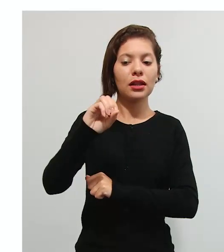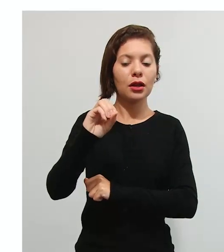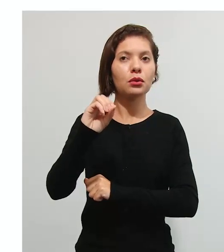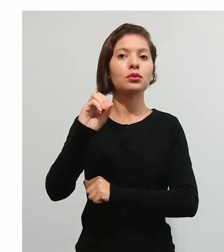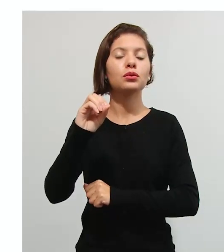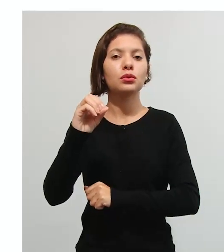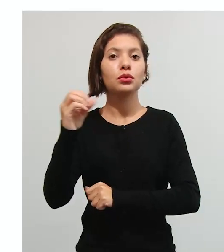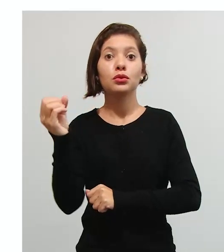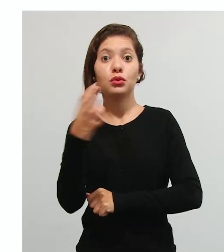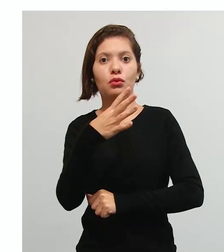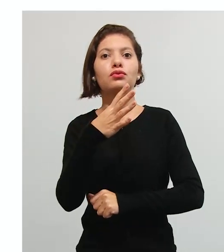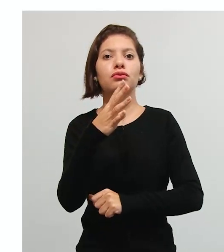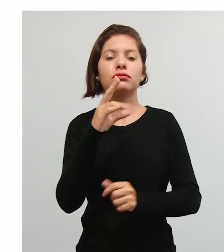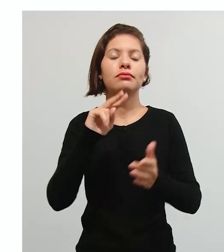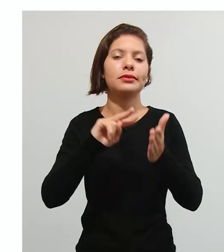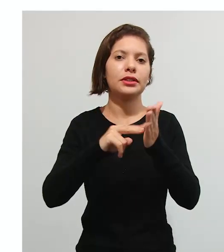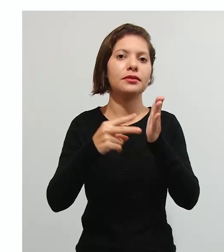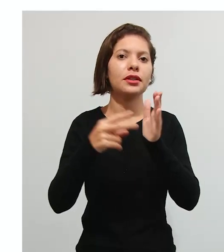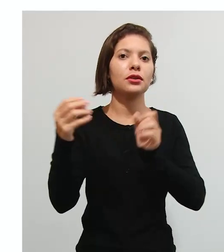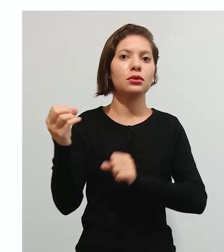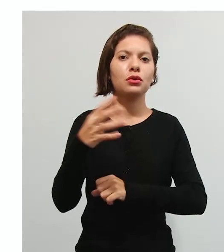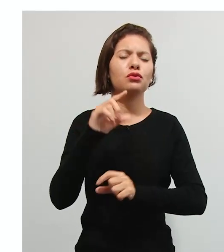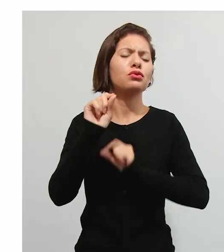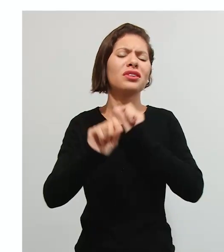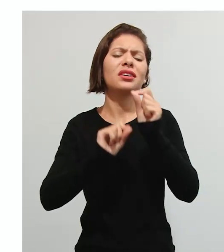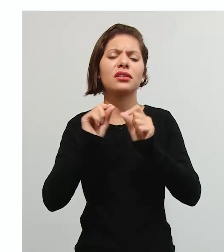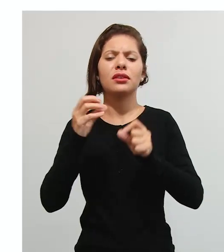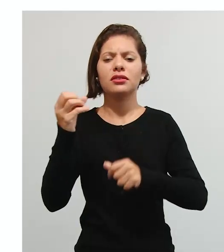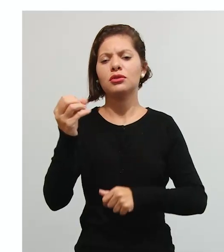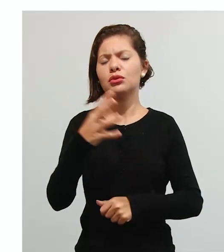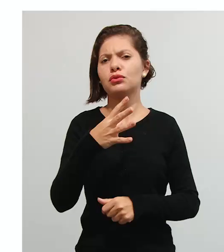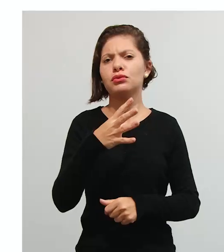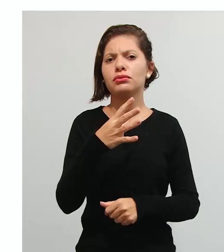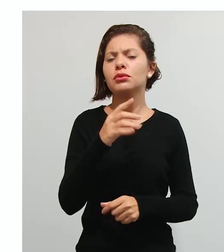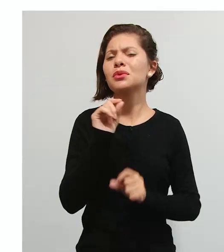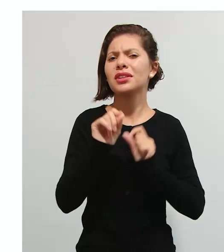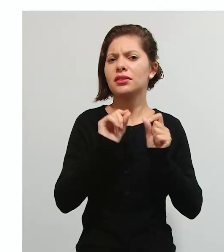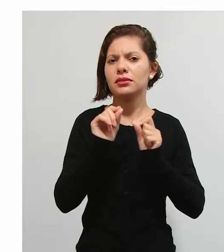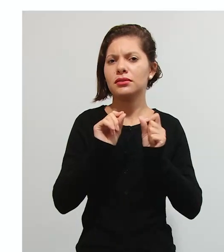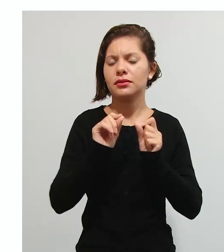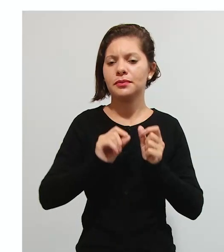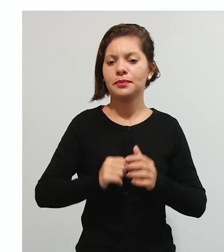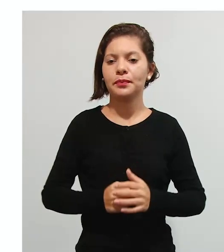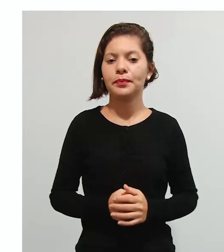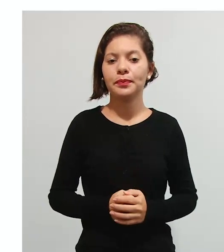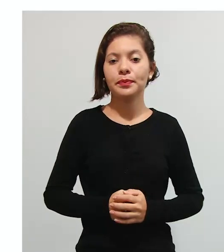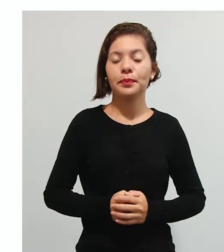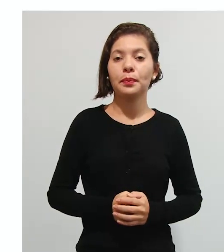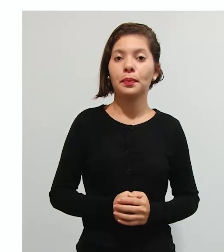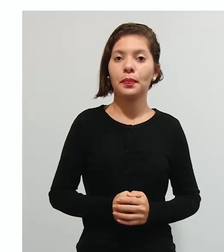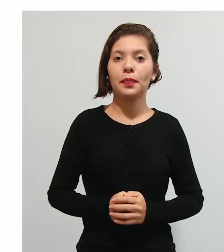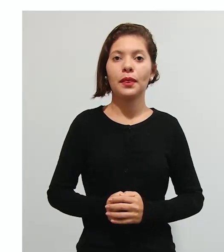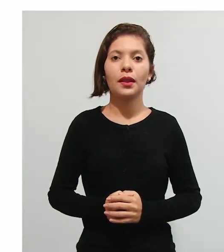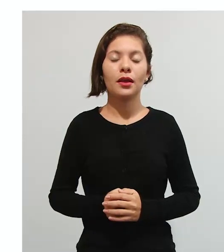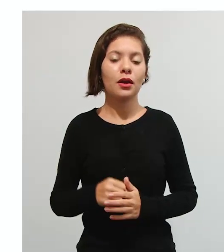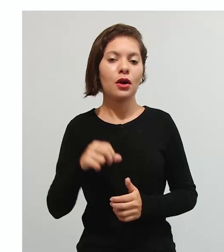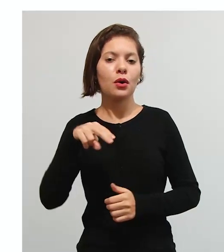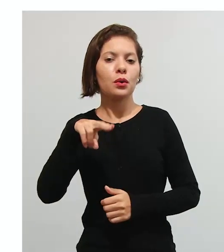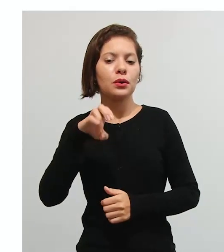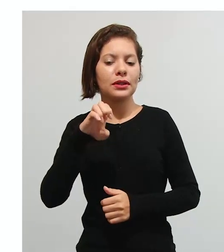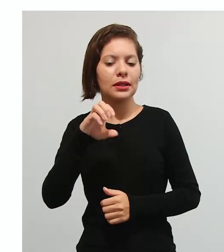Neoliberalismo. Neo remete ao novo, né? Então, o que seria um novo liberalismo? Bom, o novo liberalismo, né?